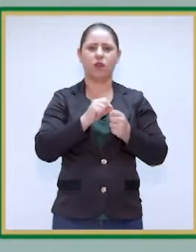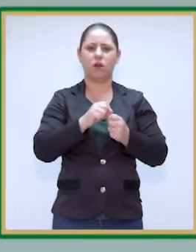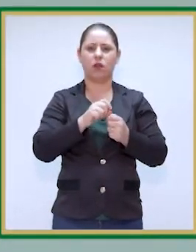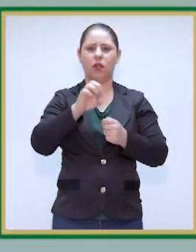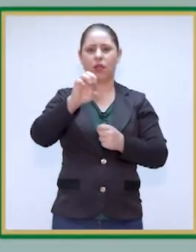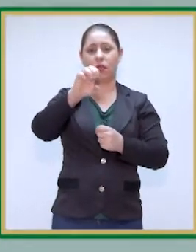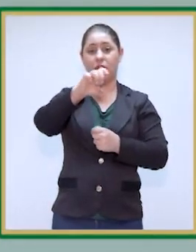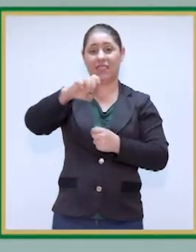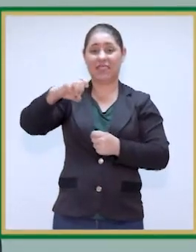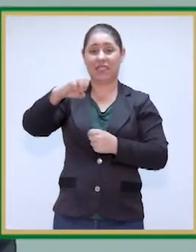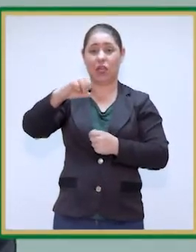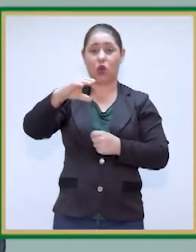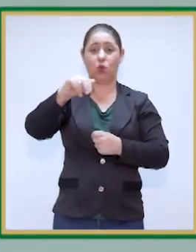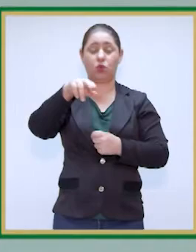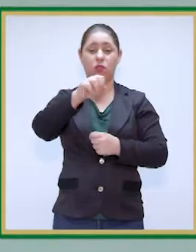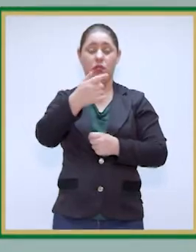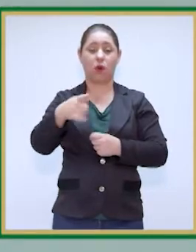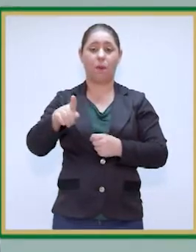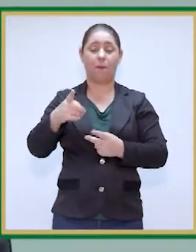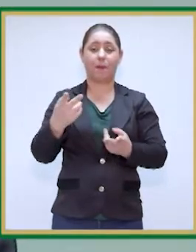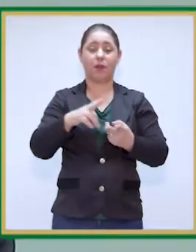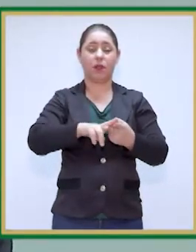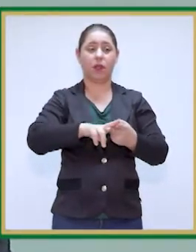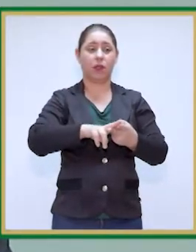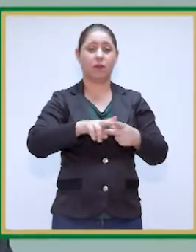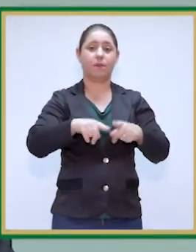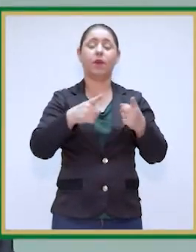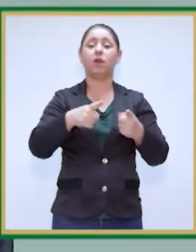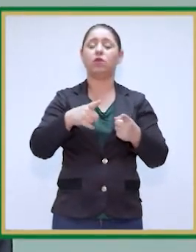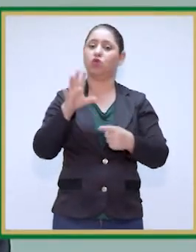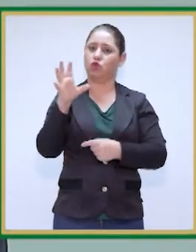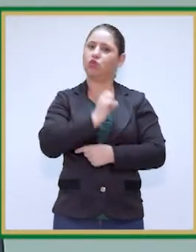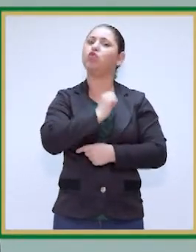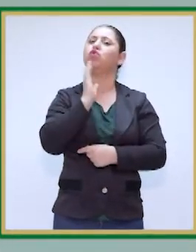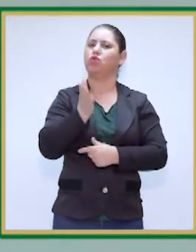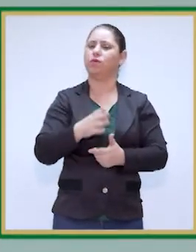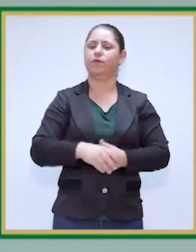pela execução penal, que é isso que eu faço aqui, mas eu já gostava muito do direito penal.